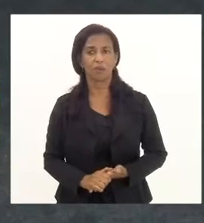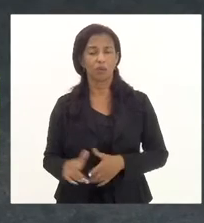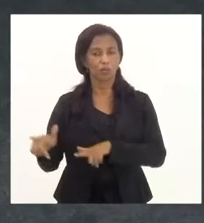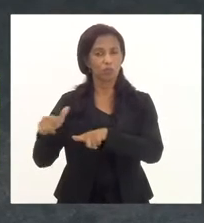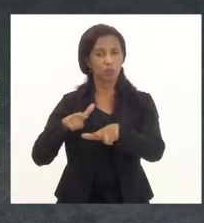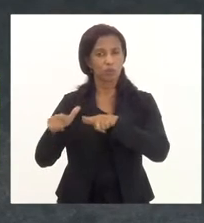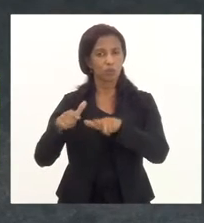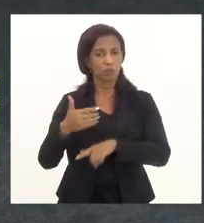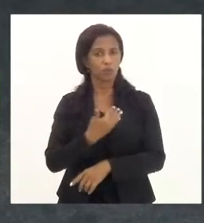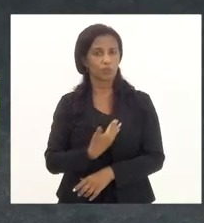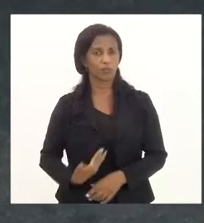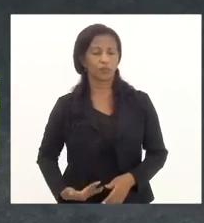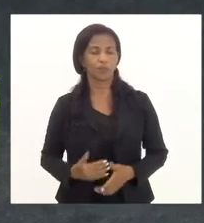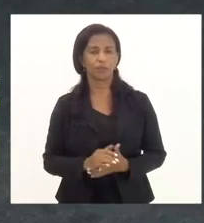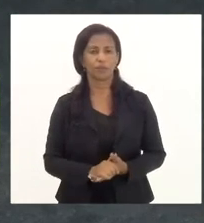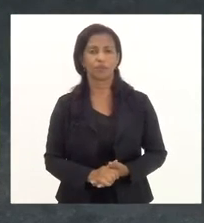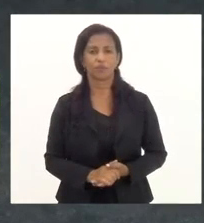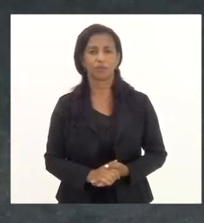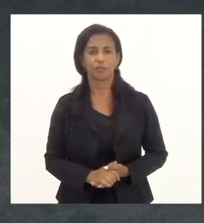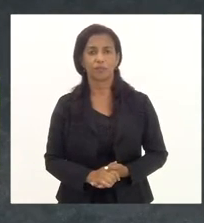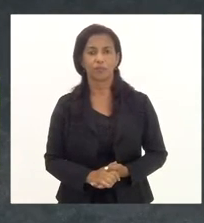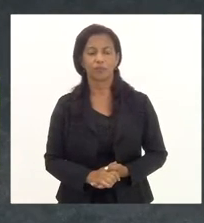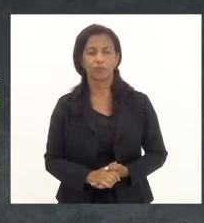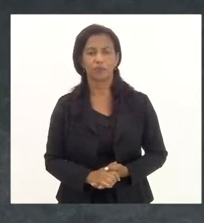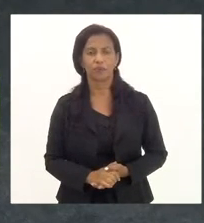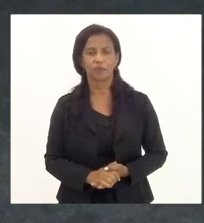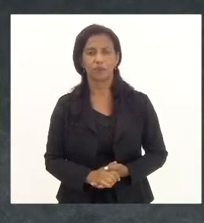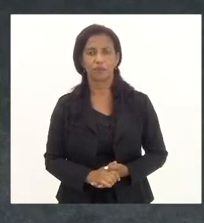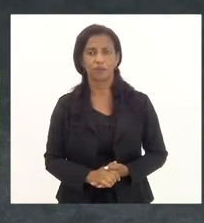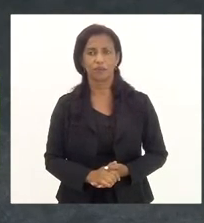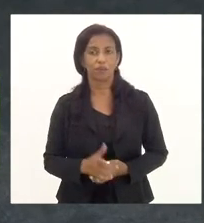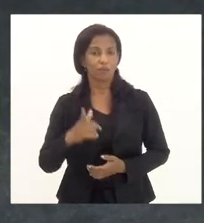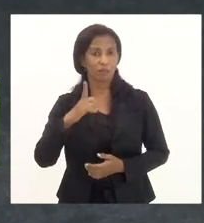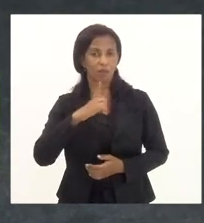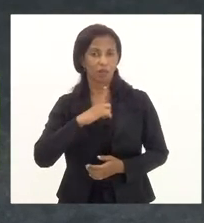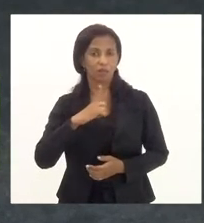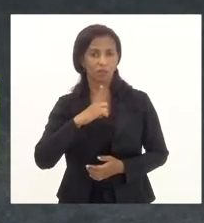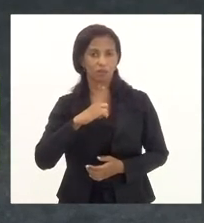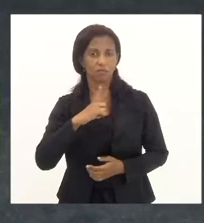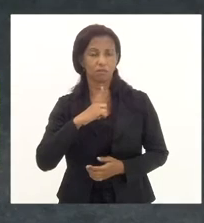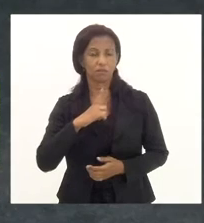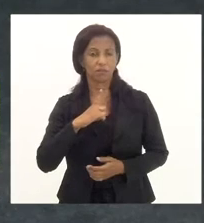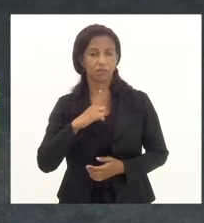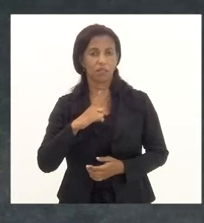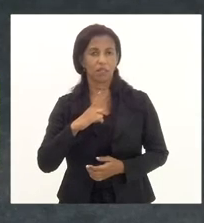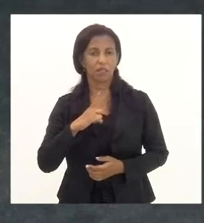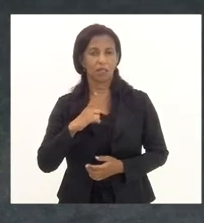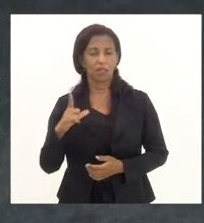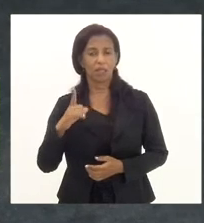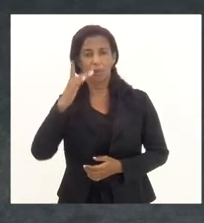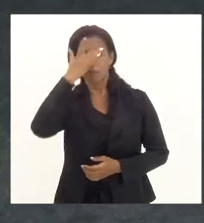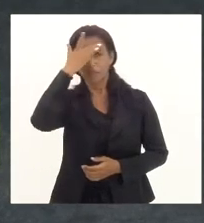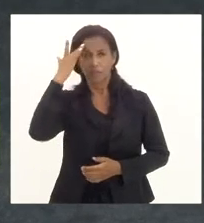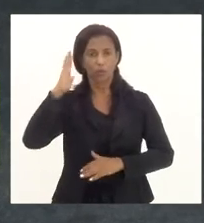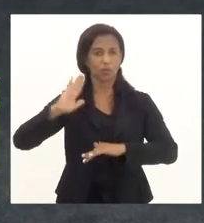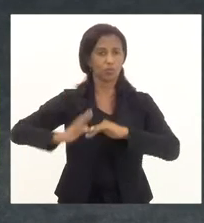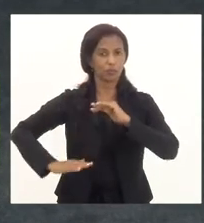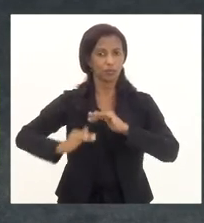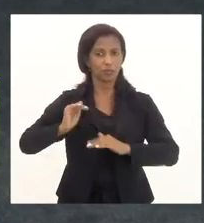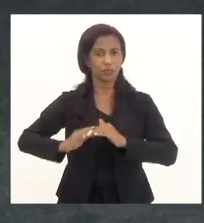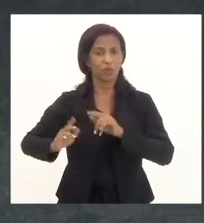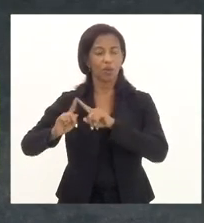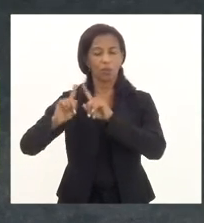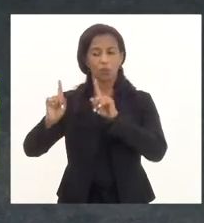serviço público né é ter-te quadros concursados e isso já